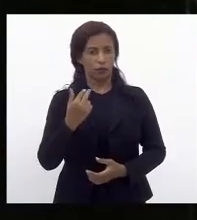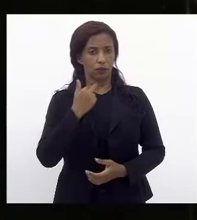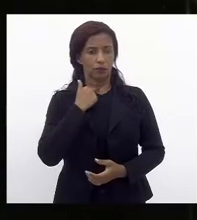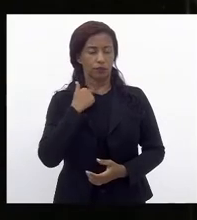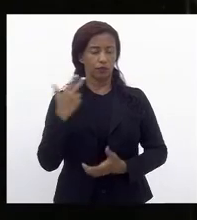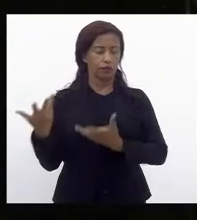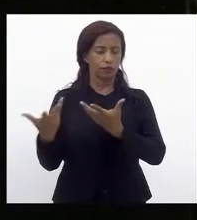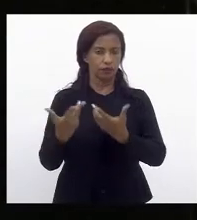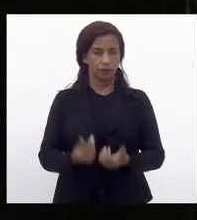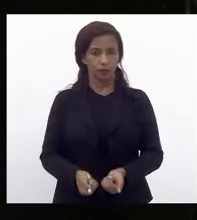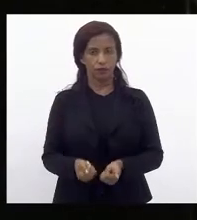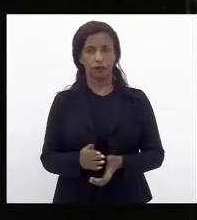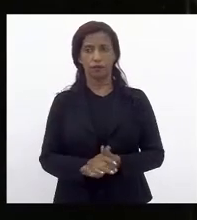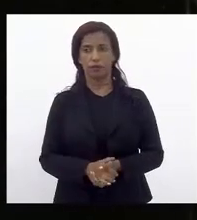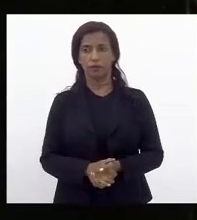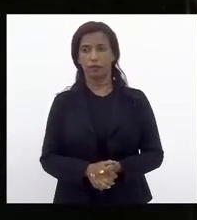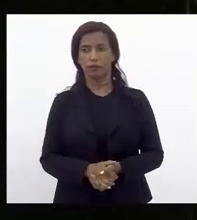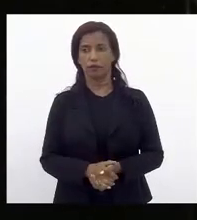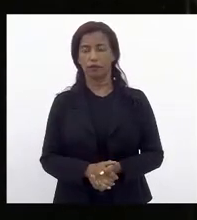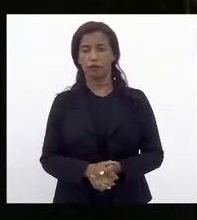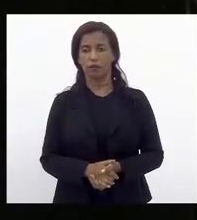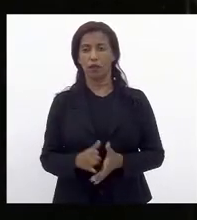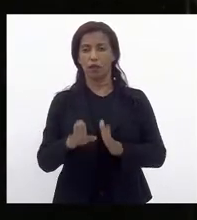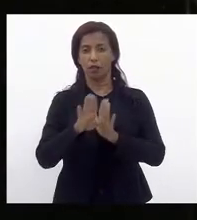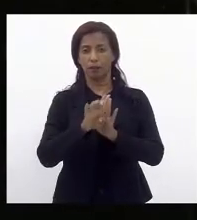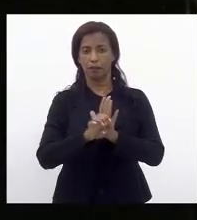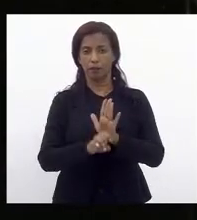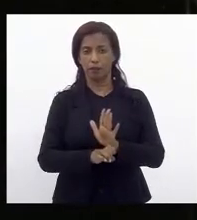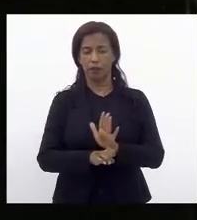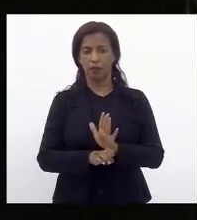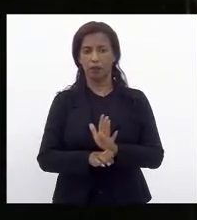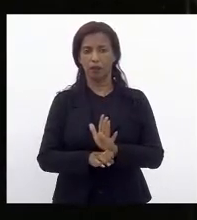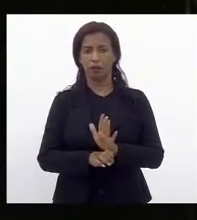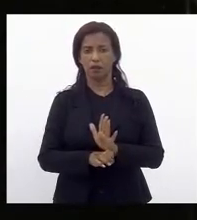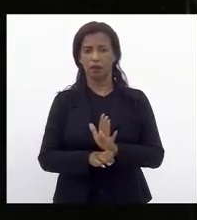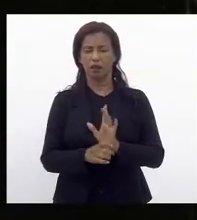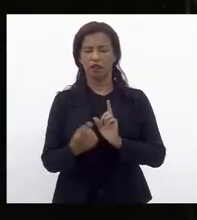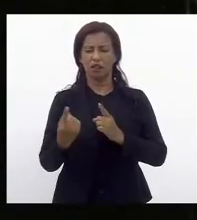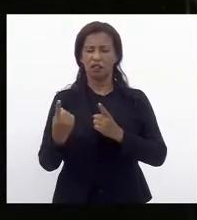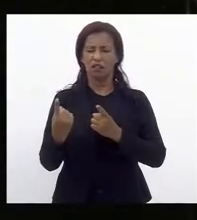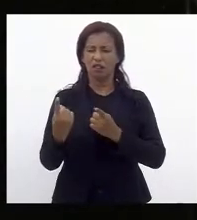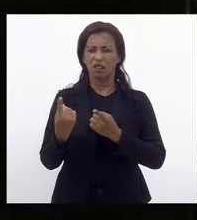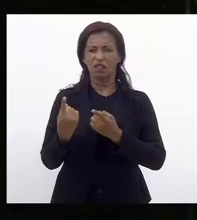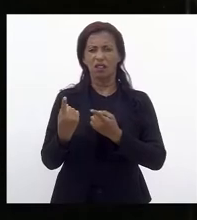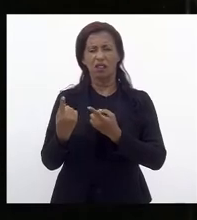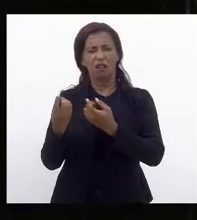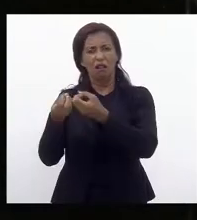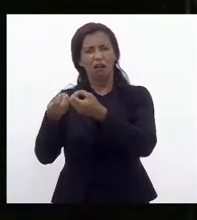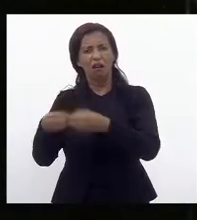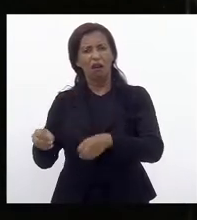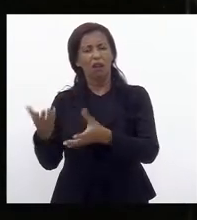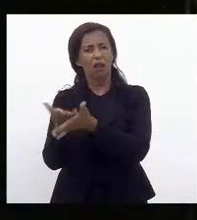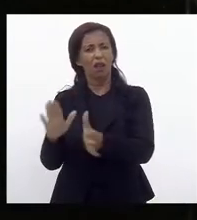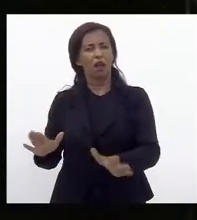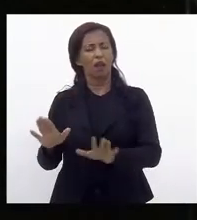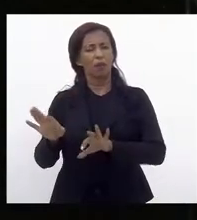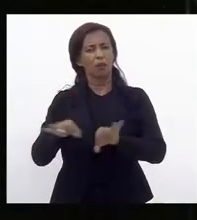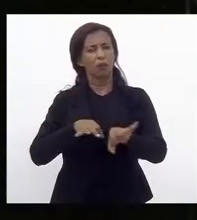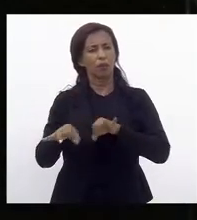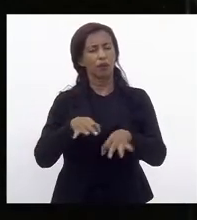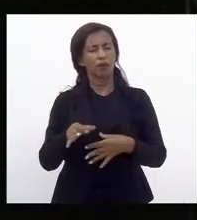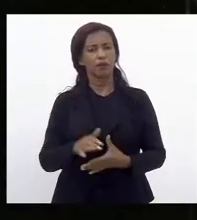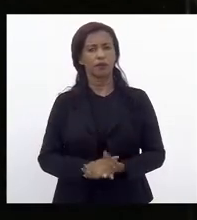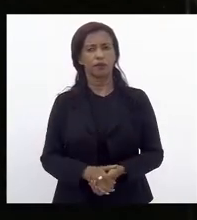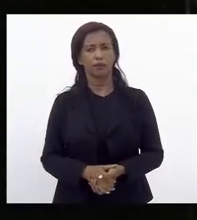podemos permitir que emendas que destoam um projeto, que acabem com o projeto,